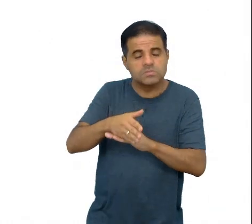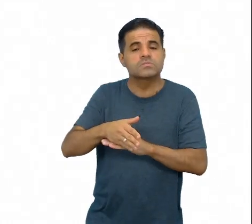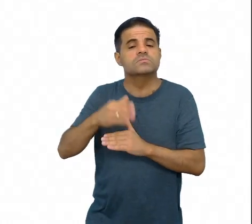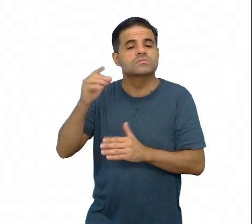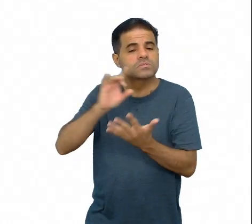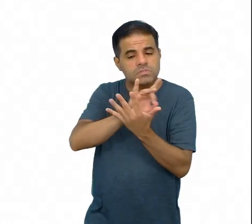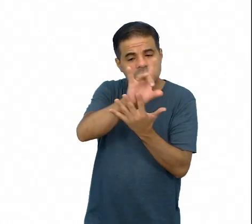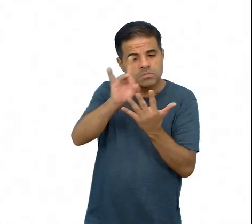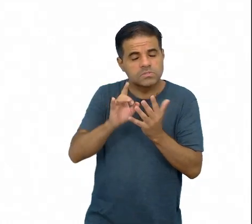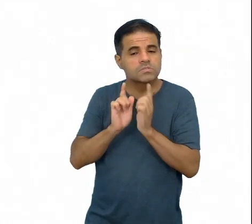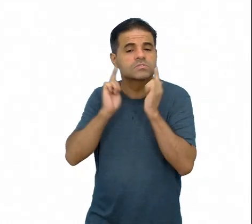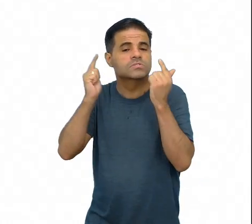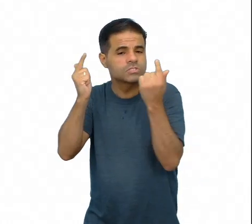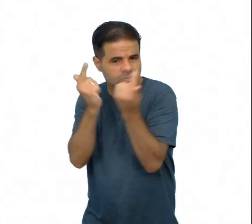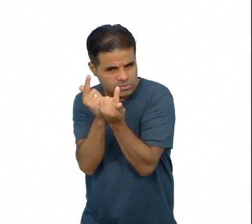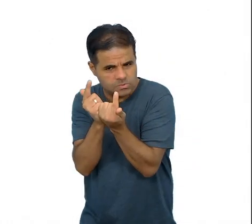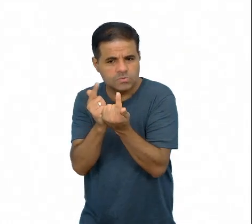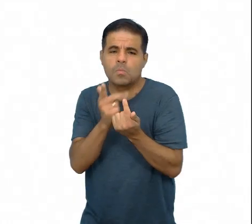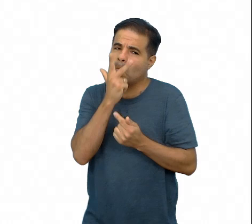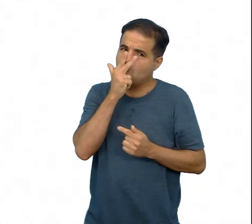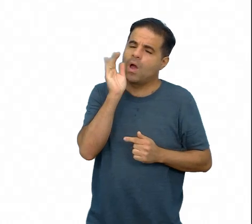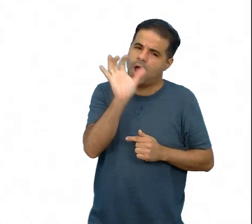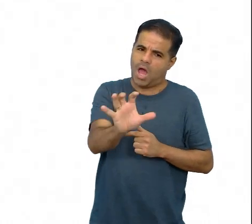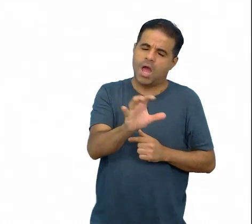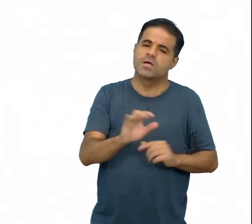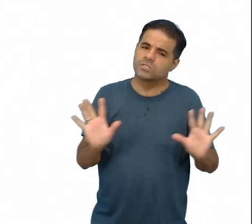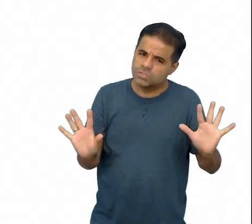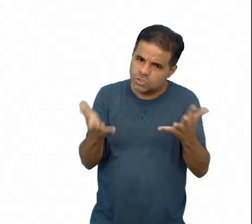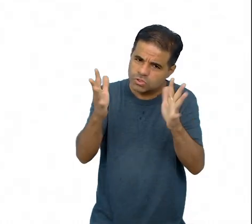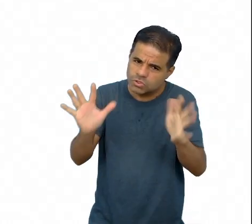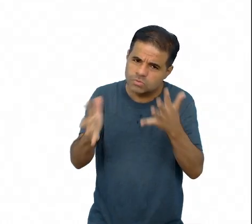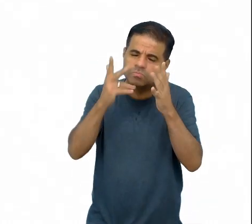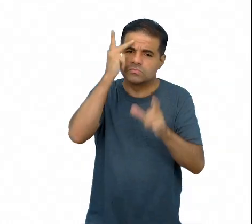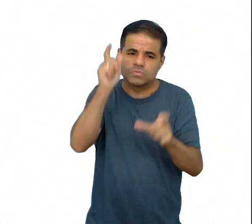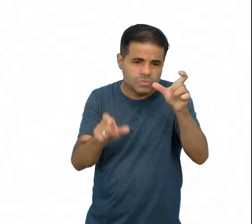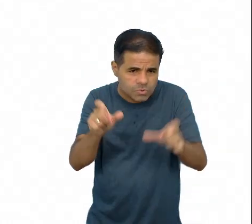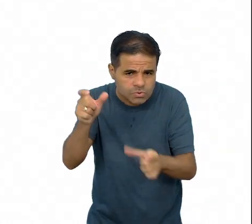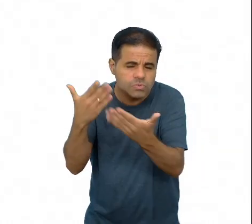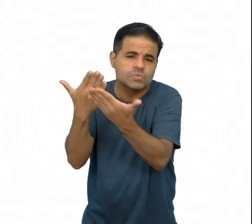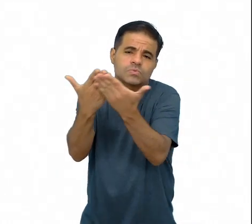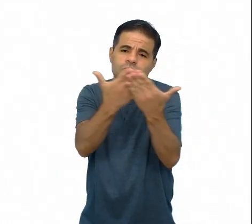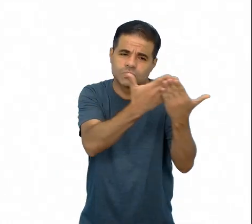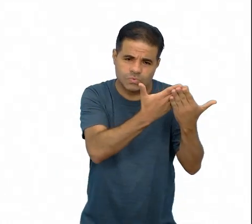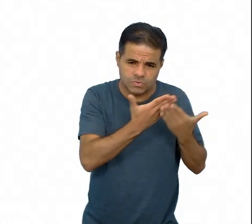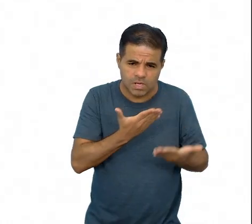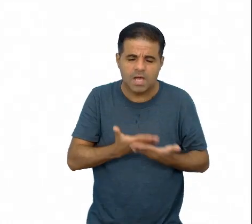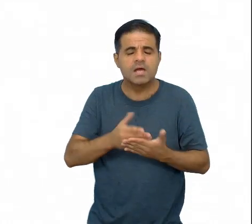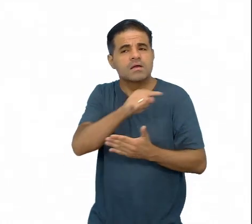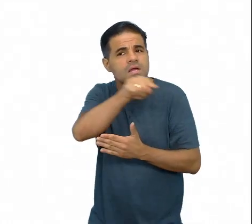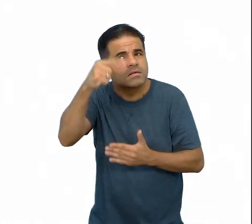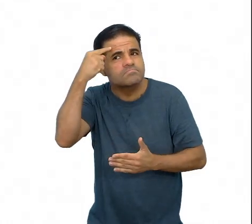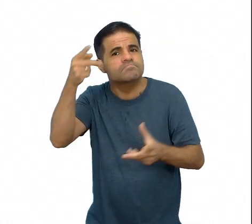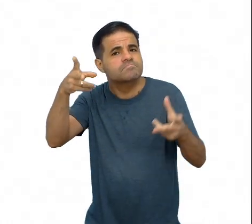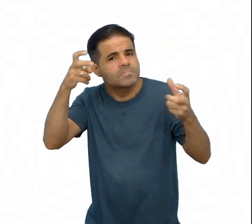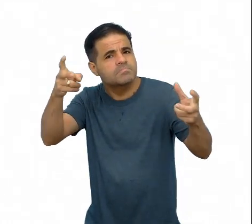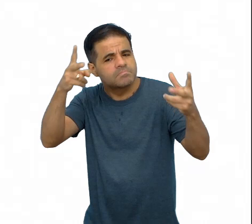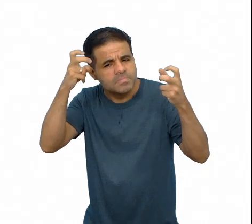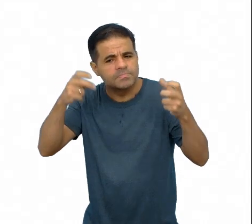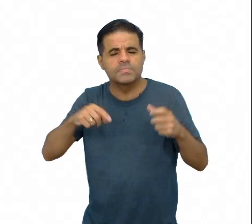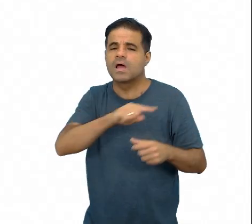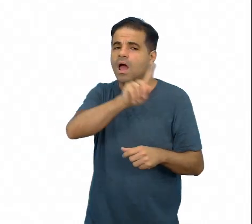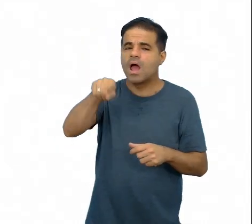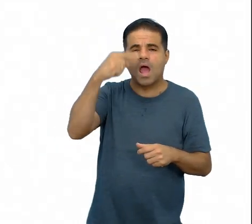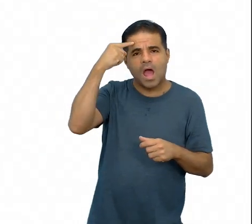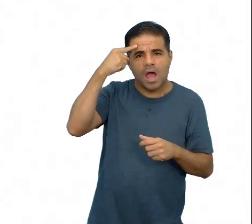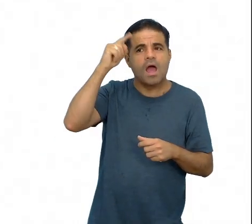de cada grupo, né, eu acho que isso é que estimula, né, os estudantes, né, eles perceberem o quanto